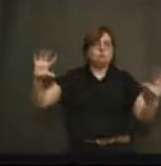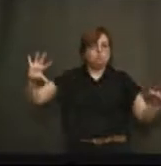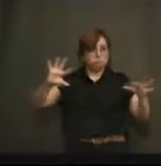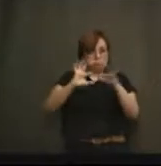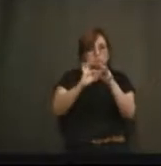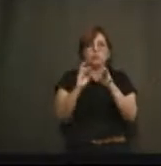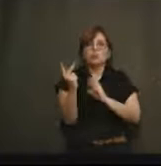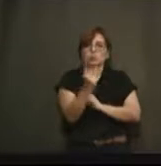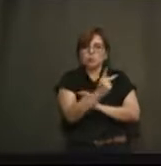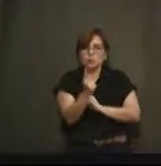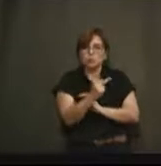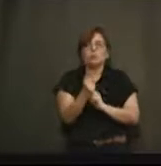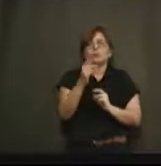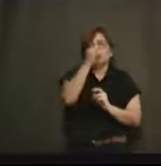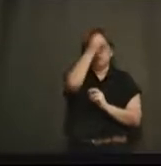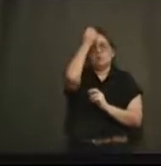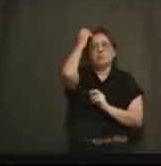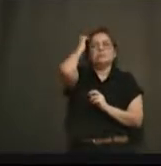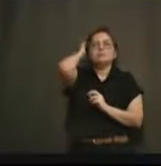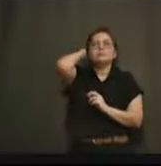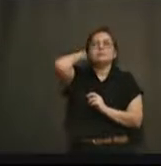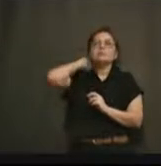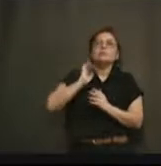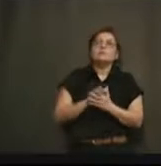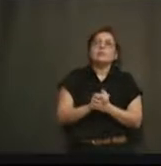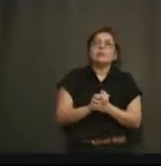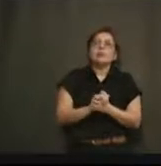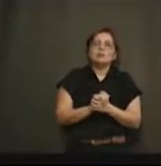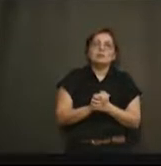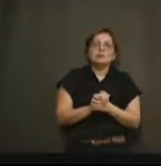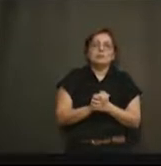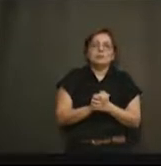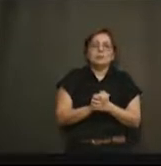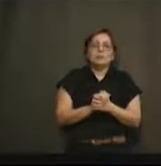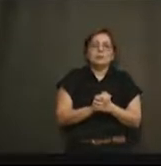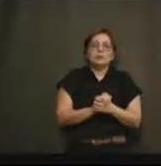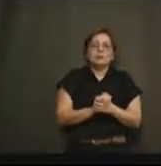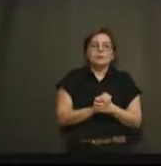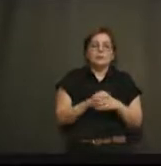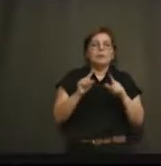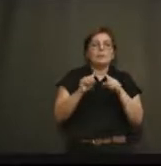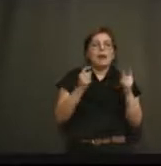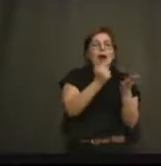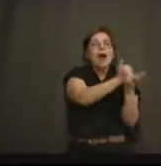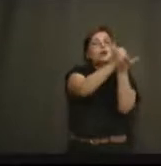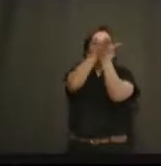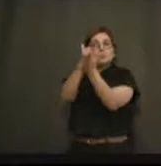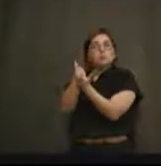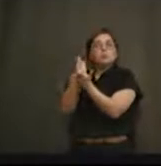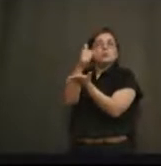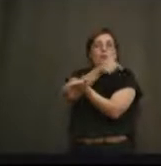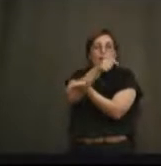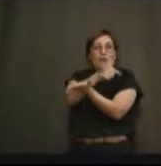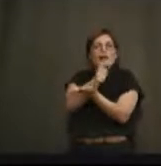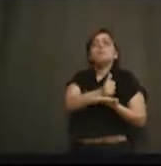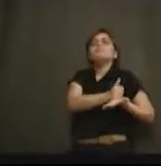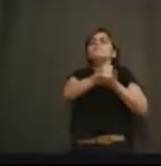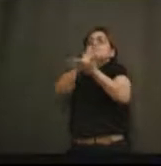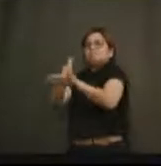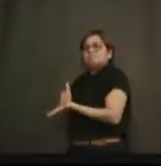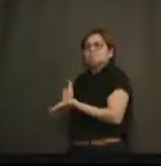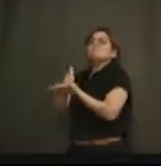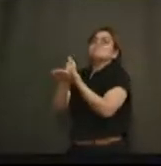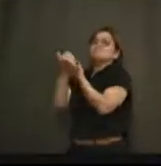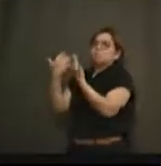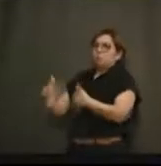inclusive, que no trabalho que eles coautoraram, a contribuição dela foi certamente uma contribuição